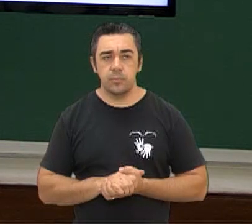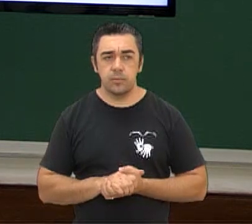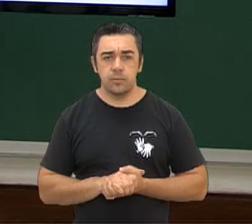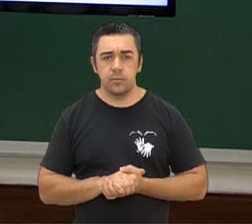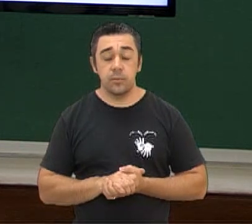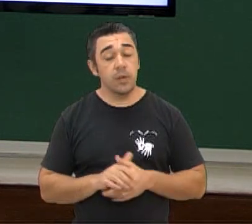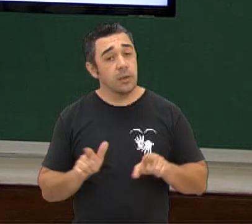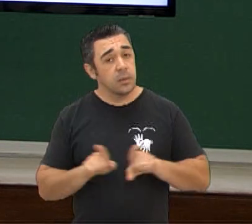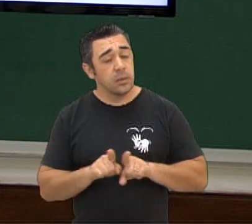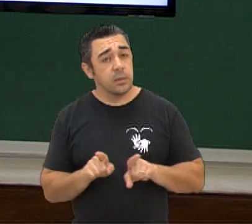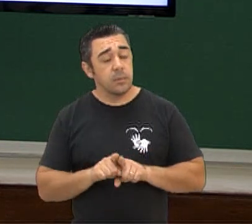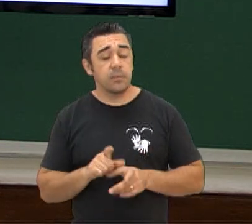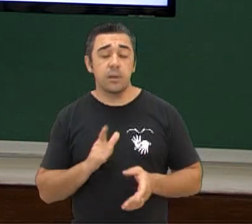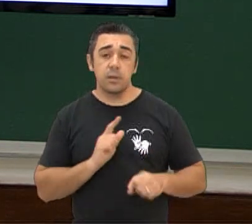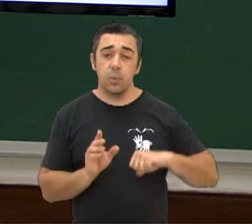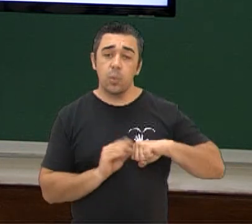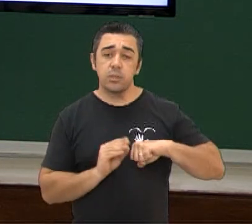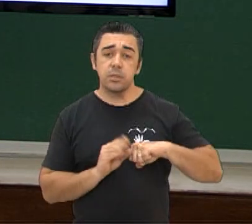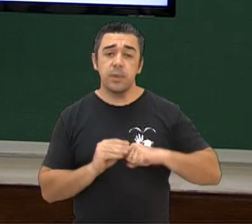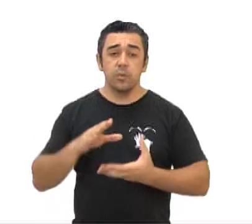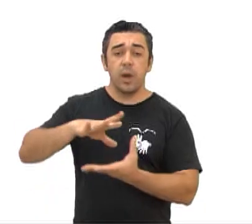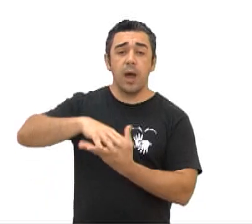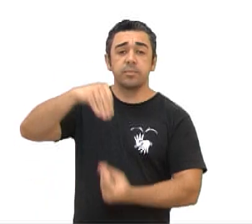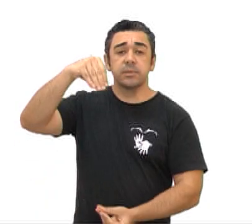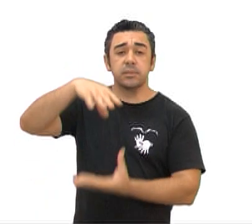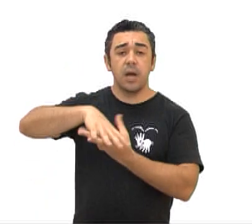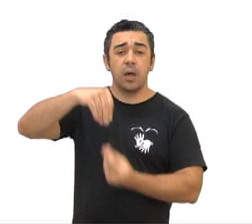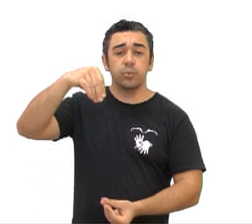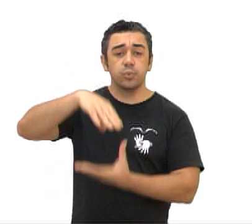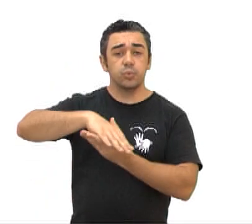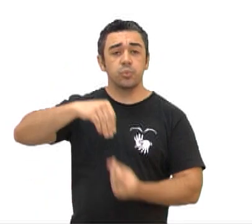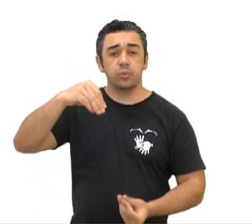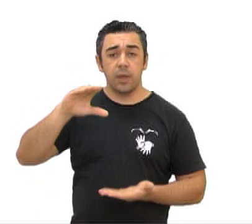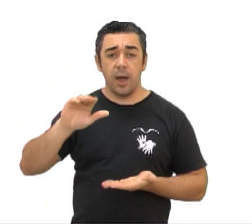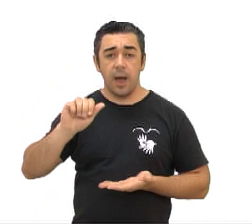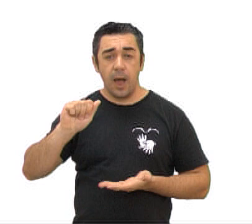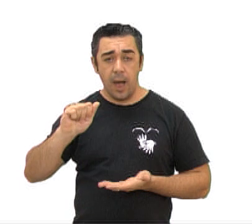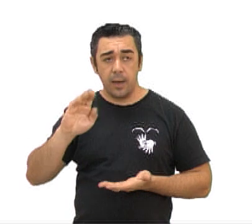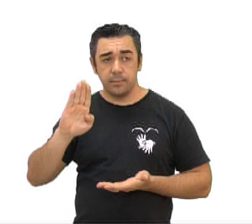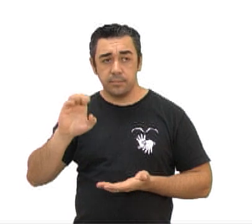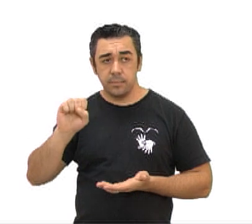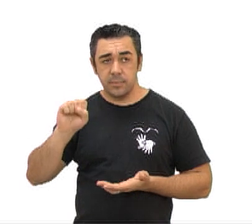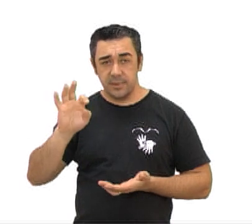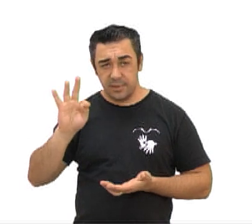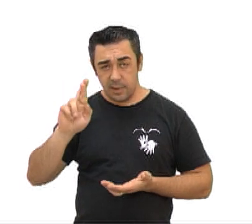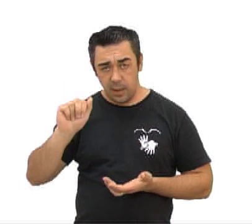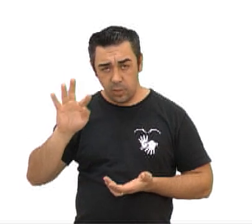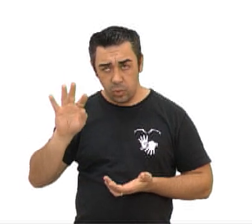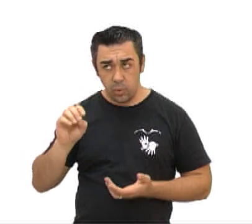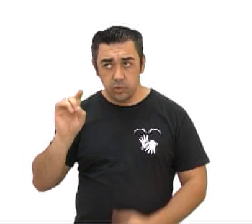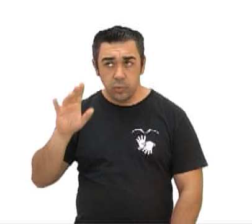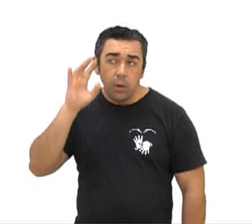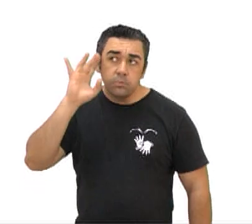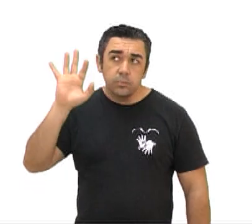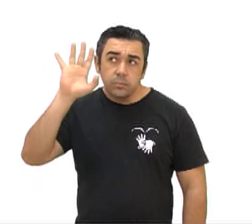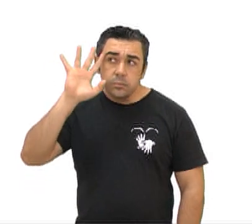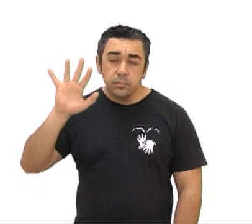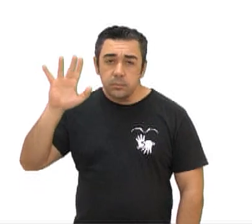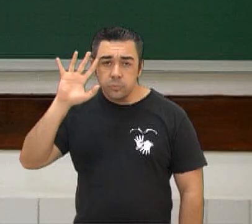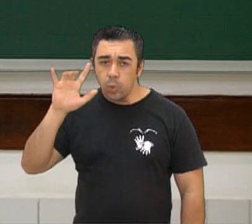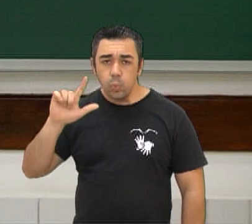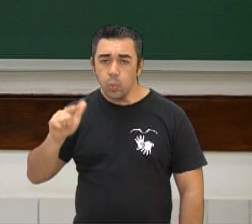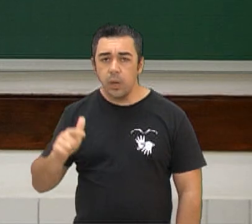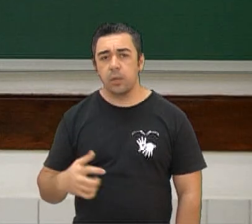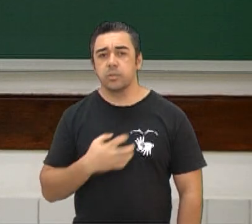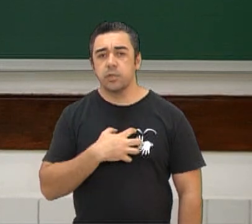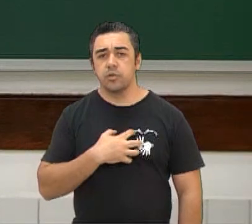E nós temos o conhecimento abstrato. É somente intelectual, sem relação com os sentidos. O